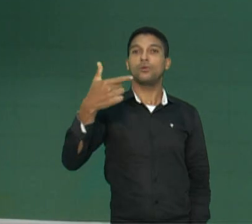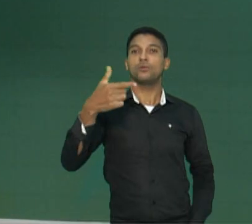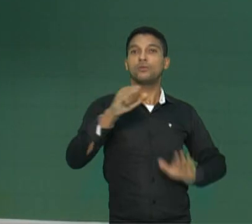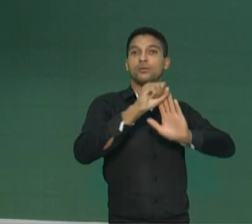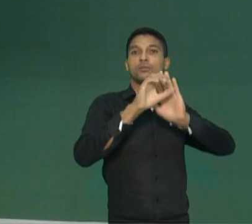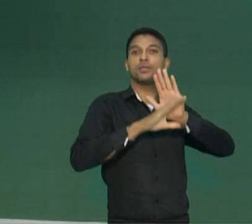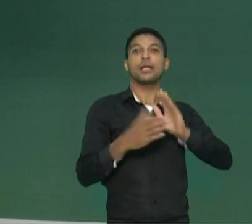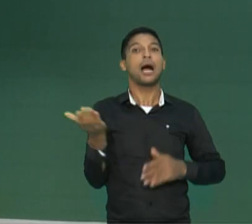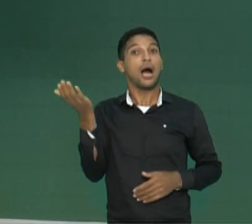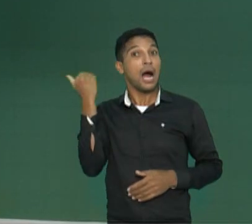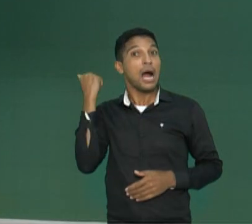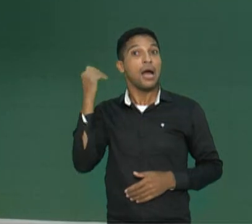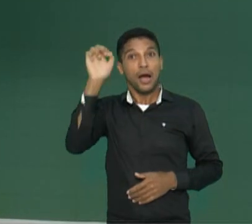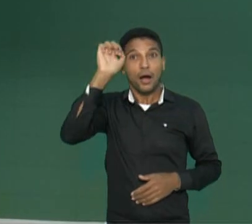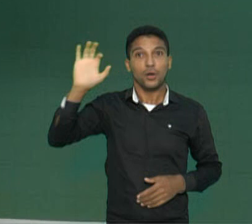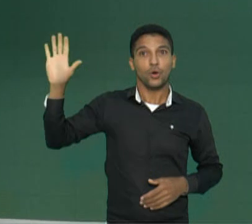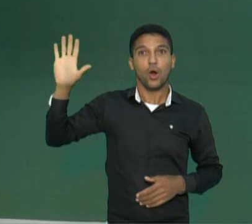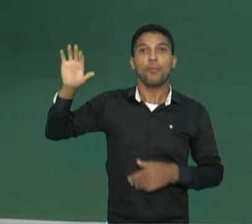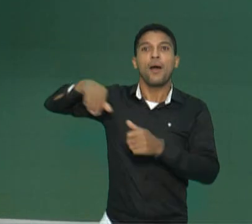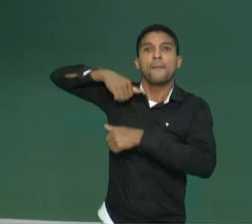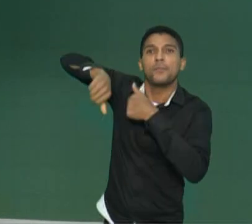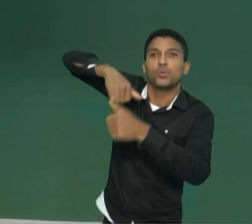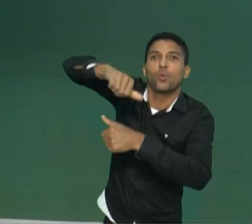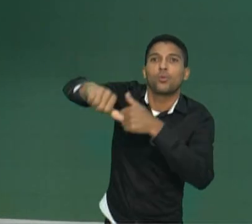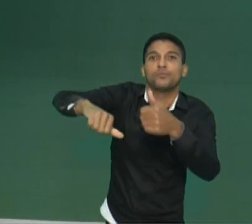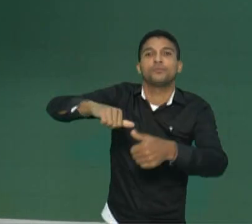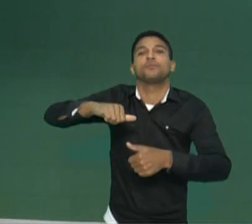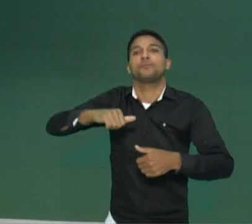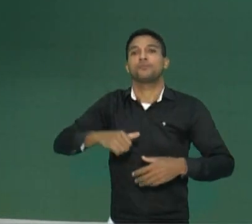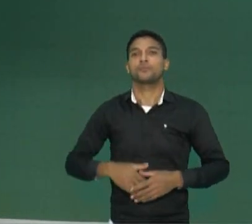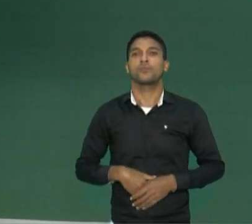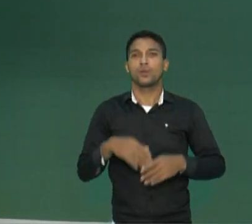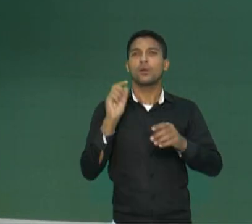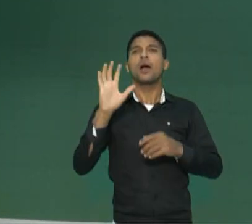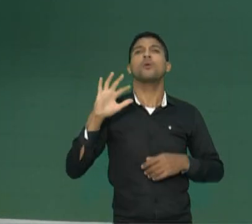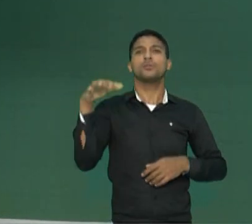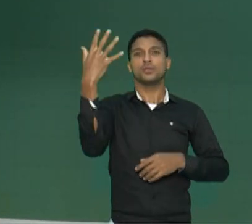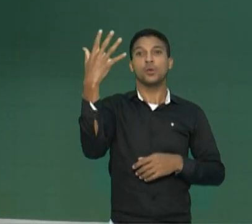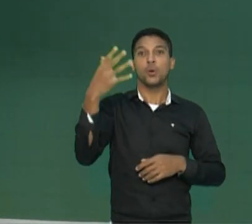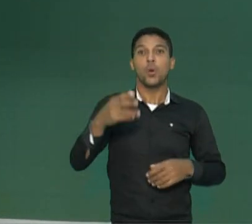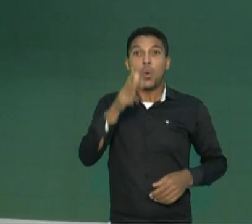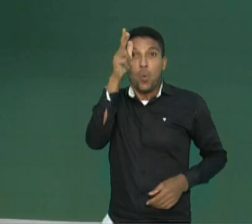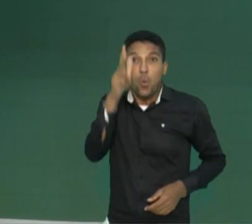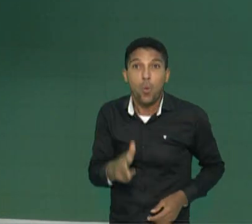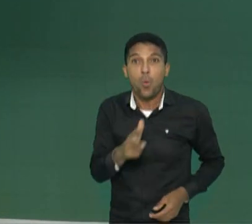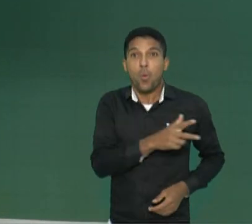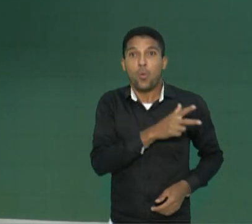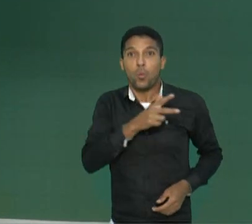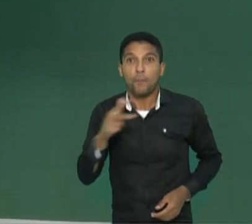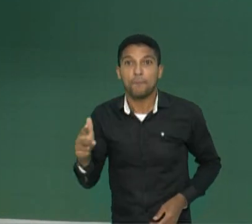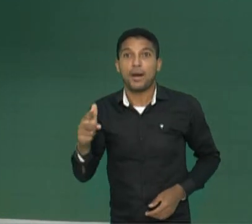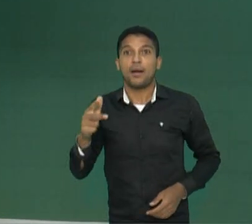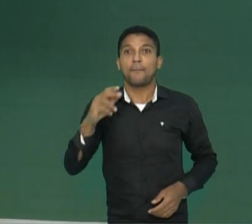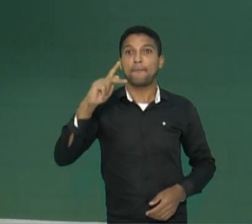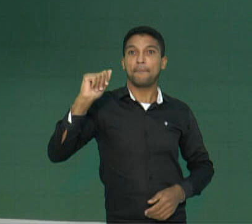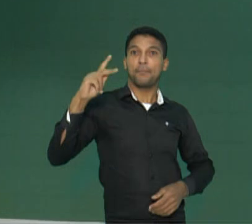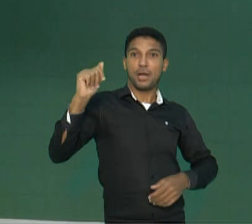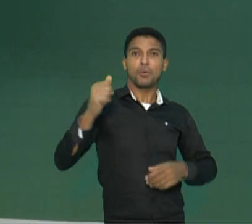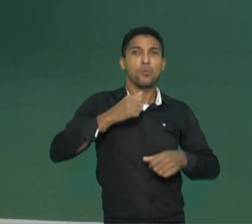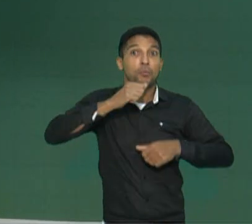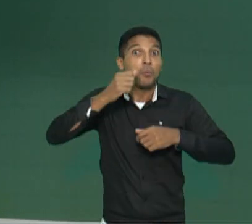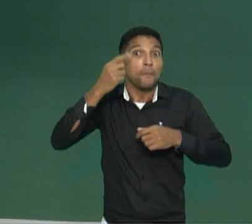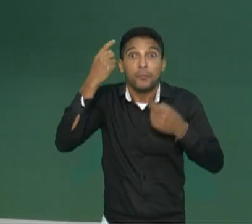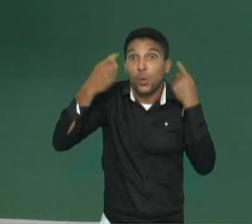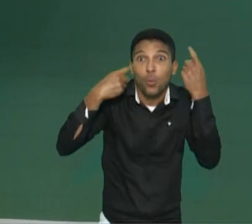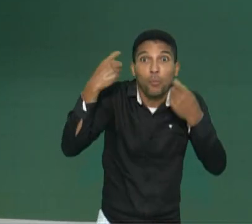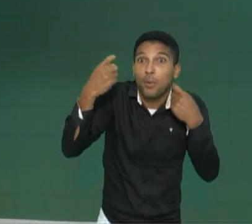aulas atrás, né, preocupado com o avanço do islamismo, que a gente também trabalhou aulas passadas, realiza na cidade de